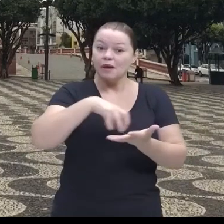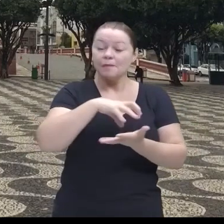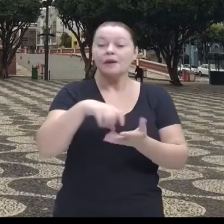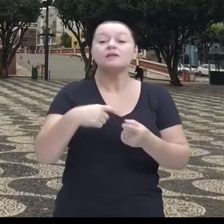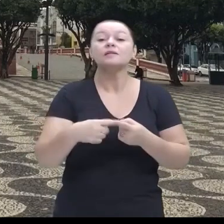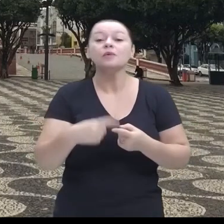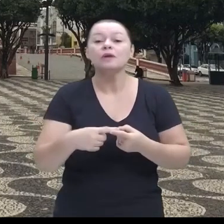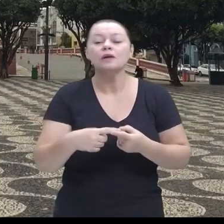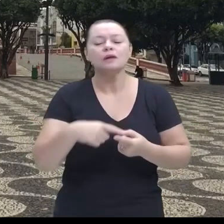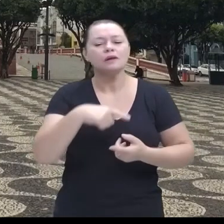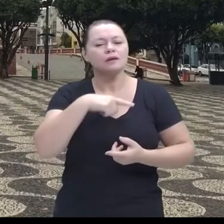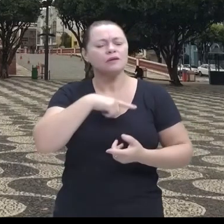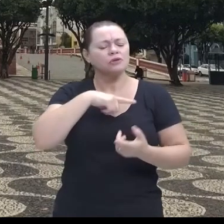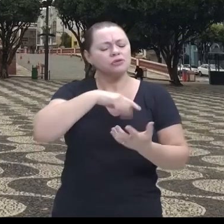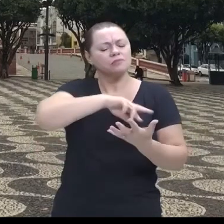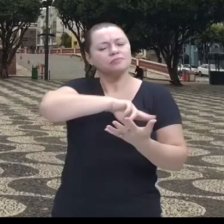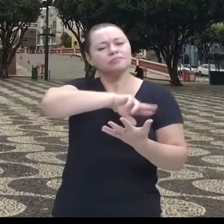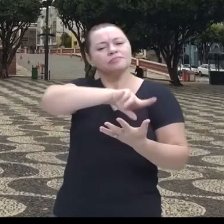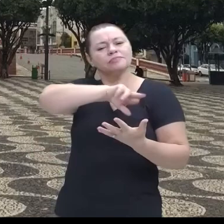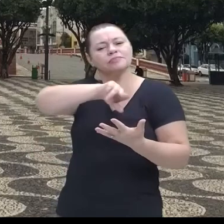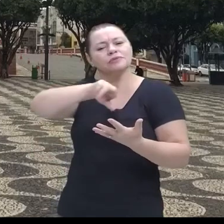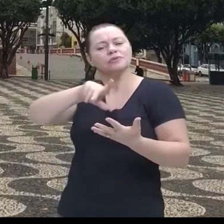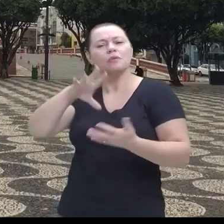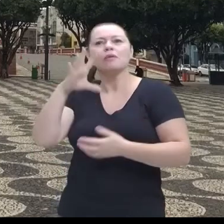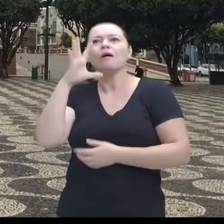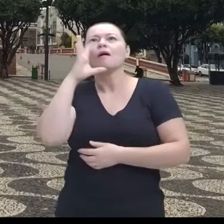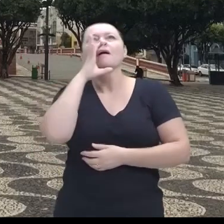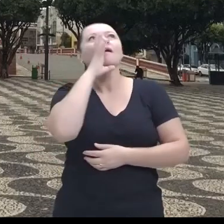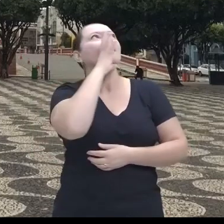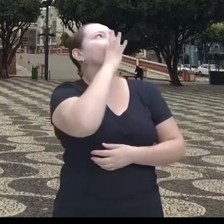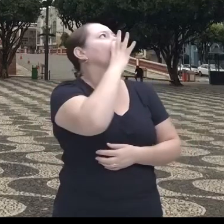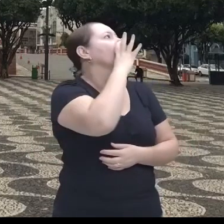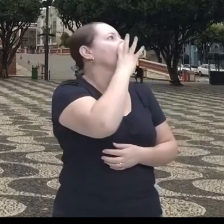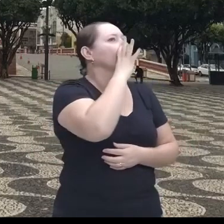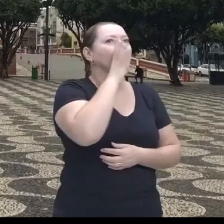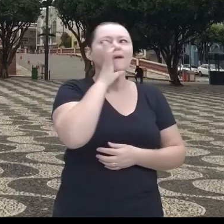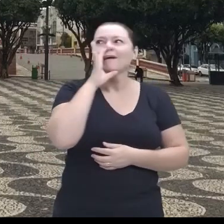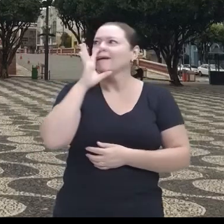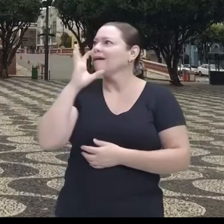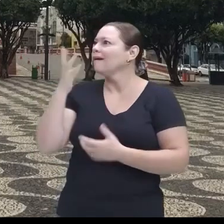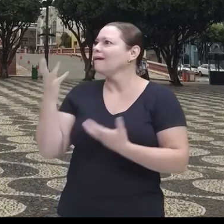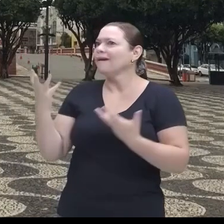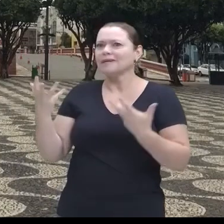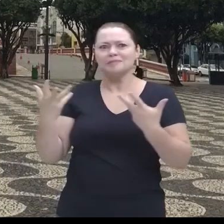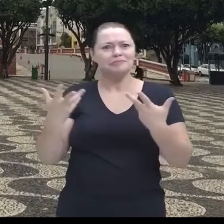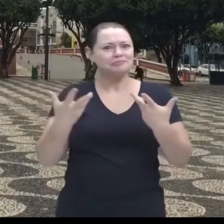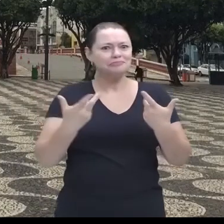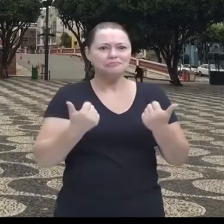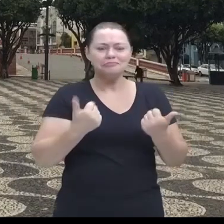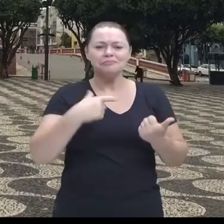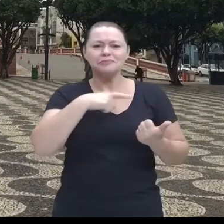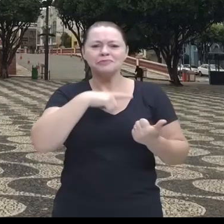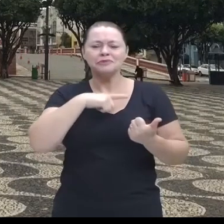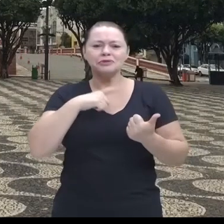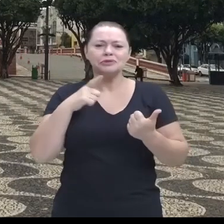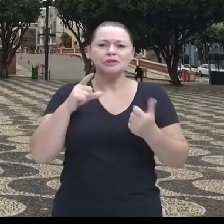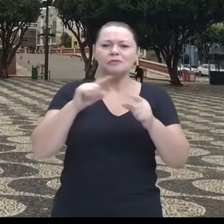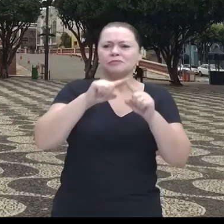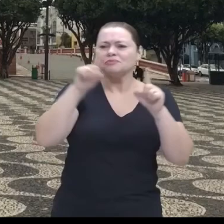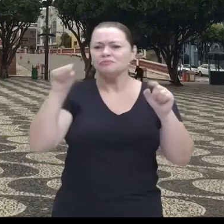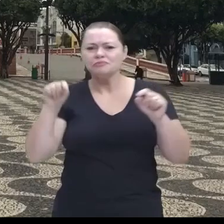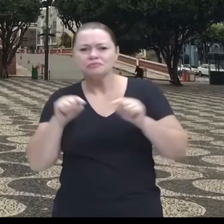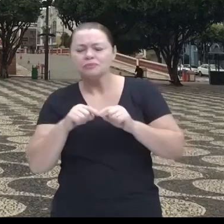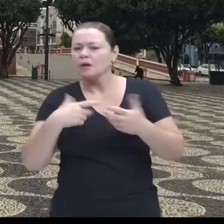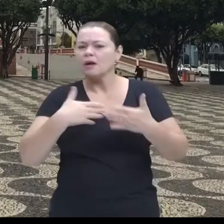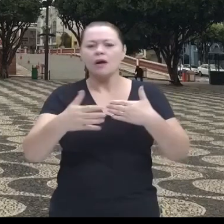Temos muitas coisas a admirar numa praça, muitas formas. Em qualquer ambiente que